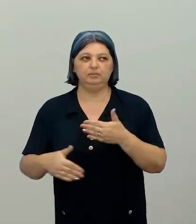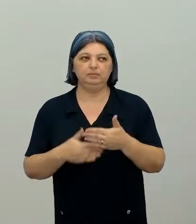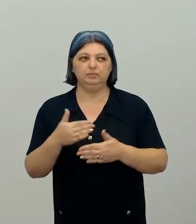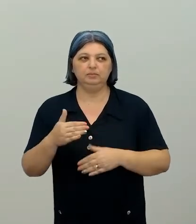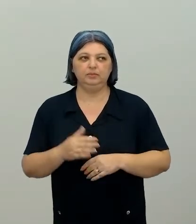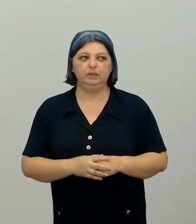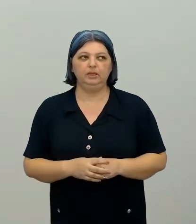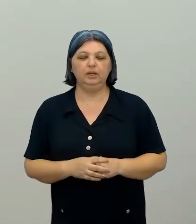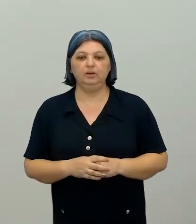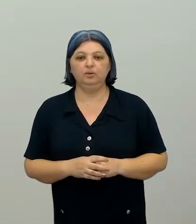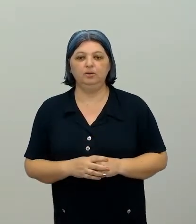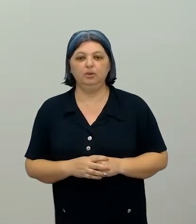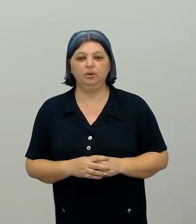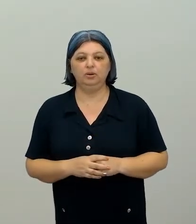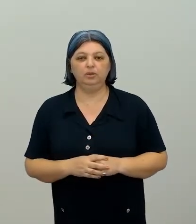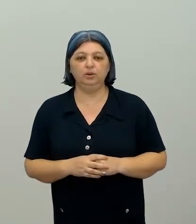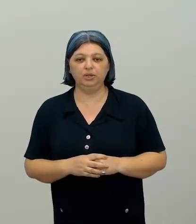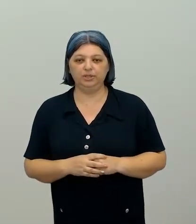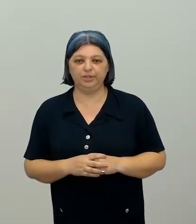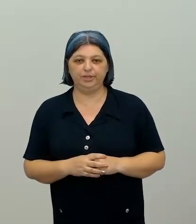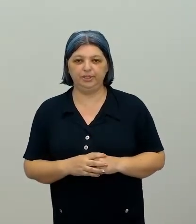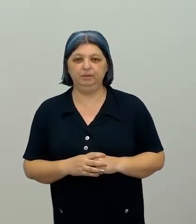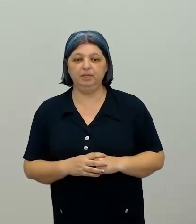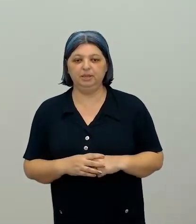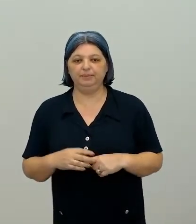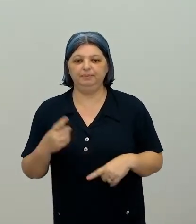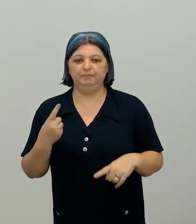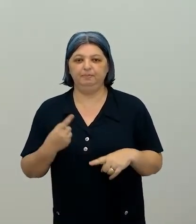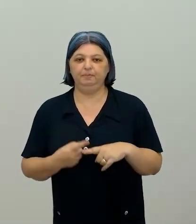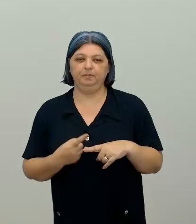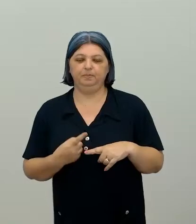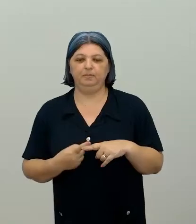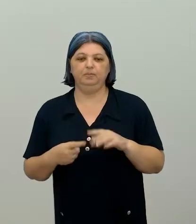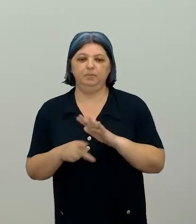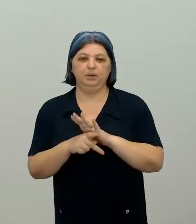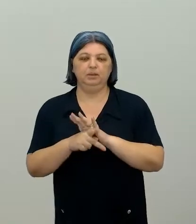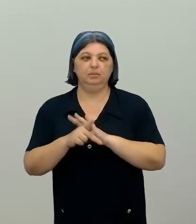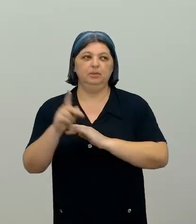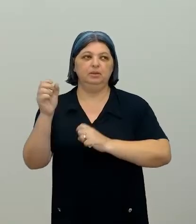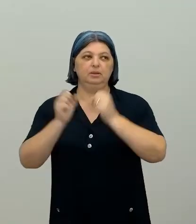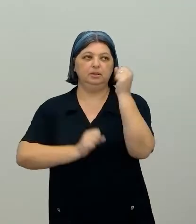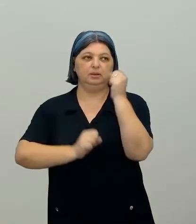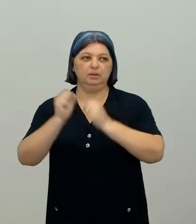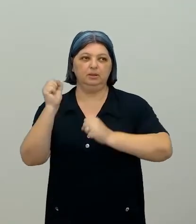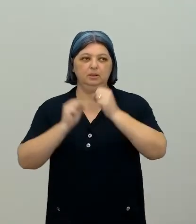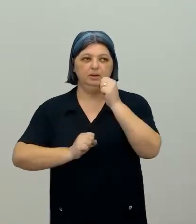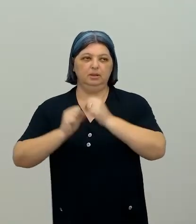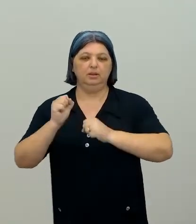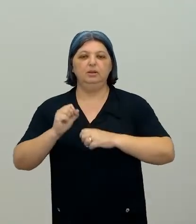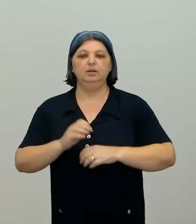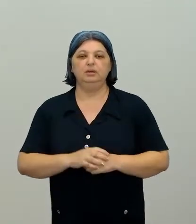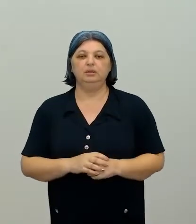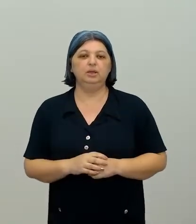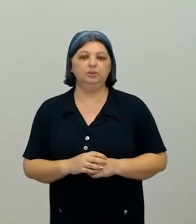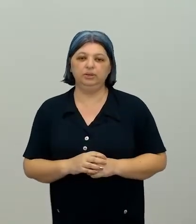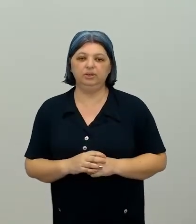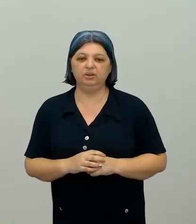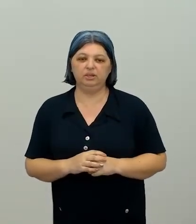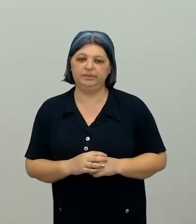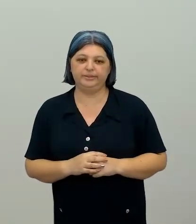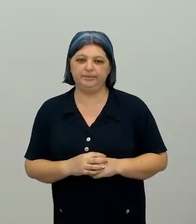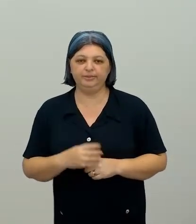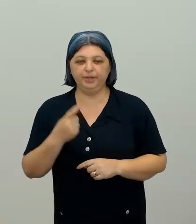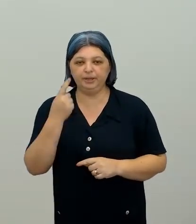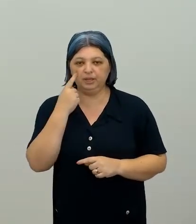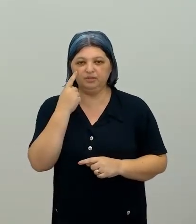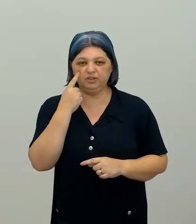justamente esse modelo de produção industrial que vai vigorar até hoje, né? Então a gente